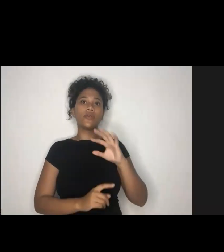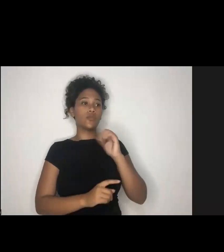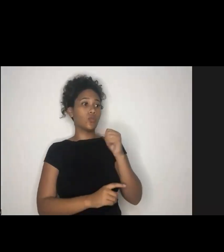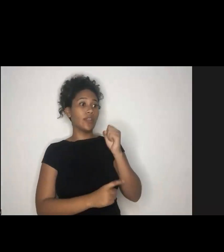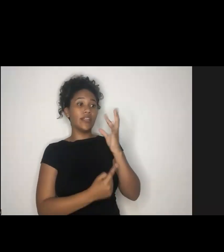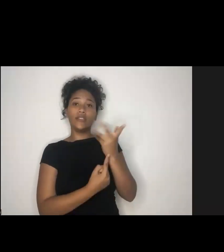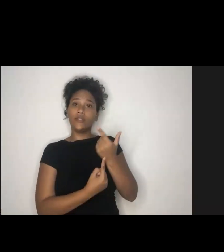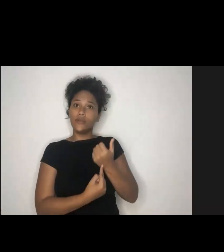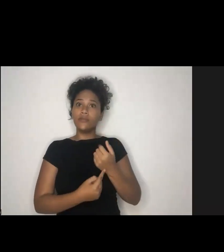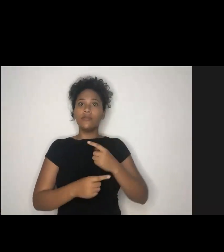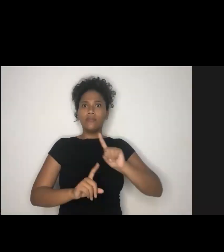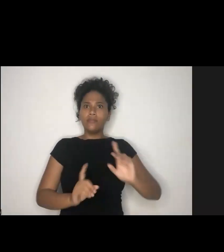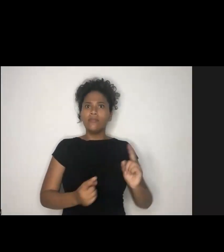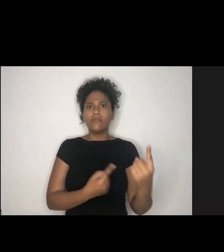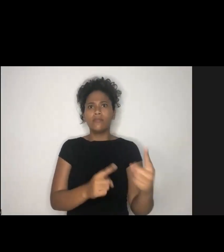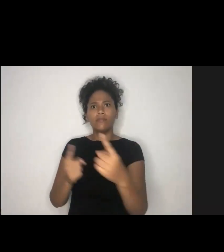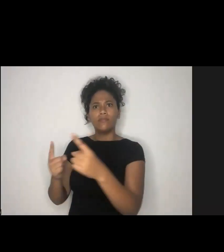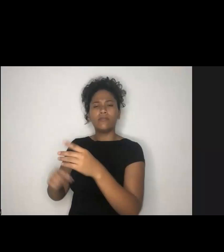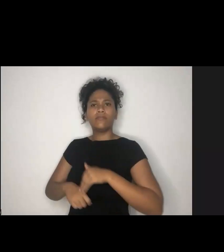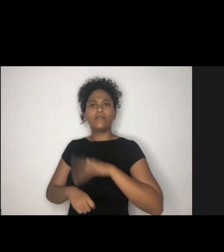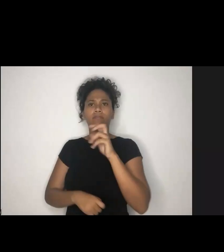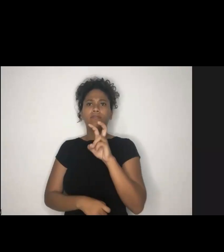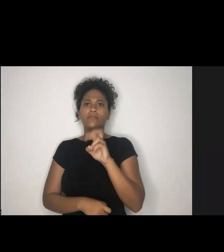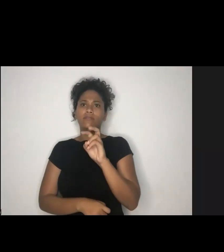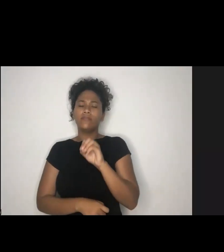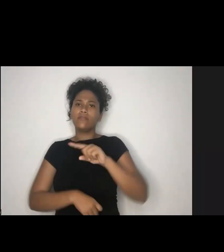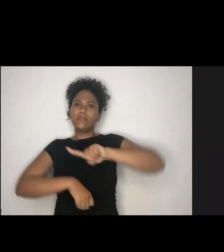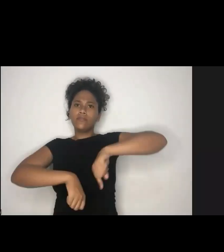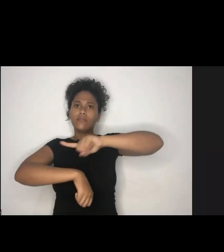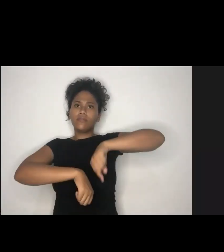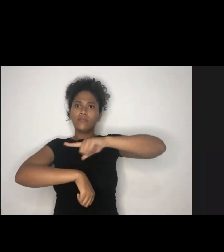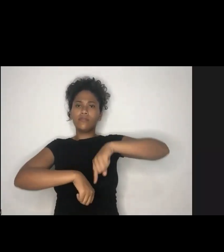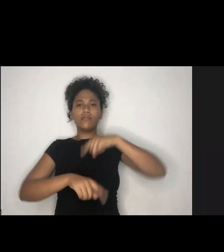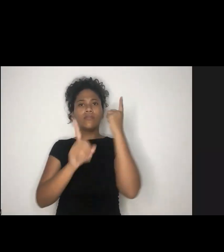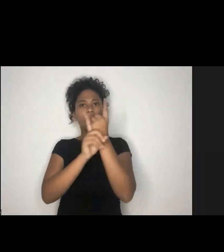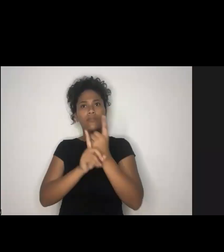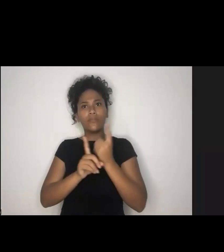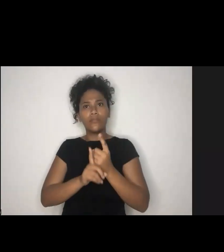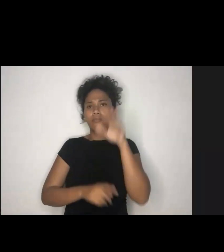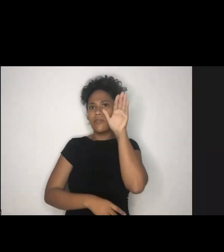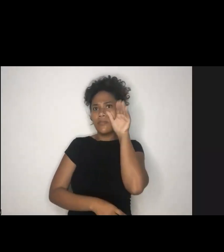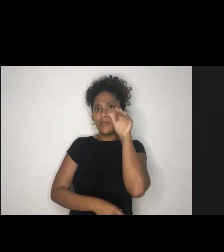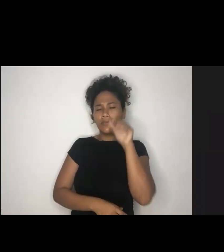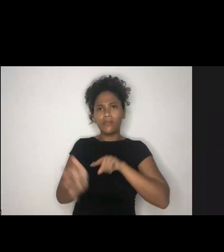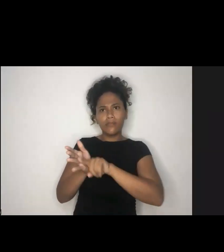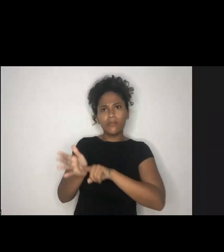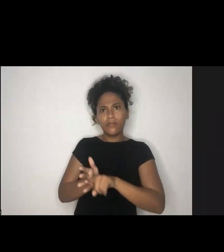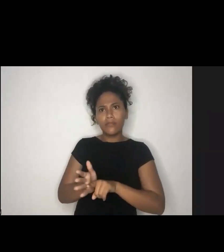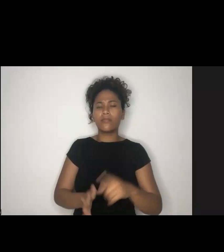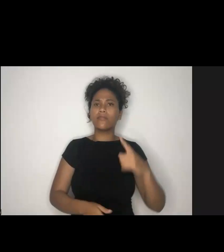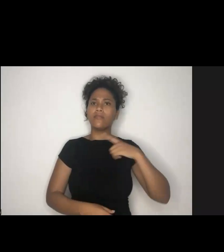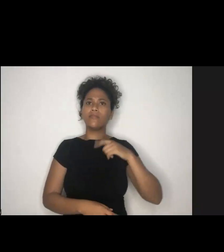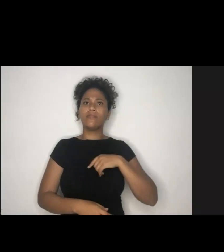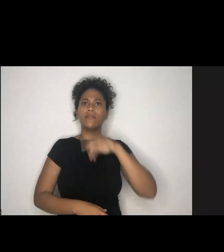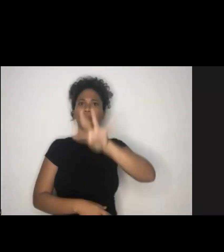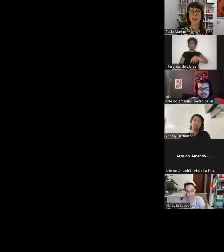provocados ao longo de mais de 50 horas Desse nosso ciclo de encontro investigativos que tem essa